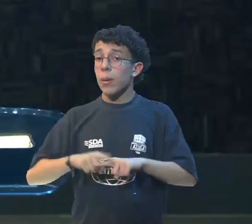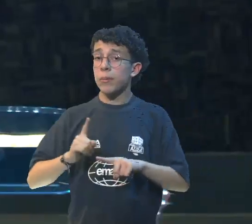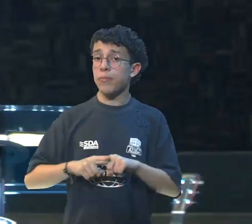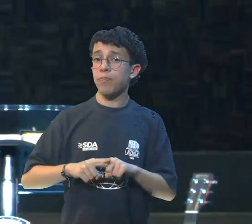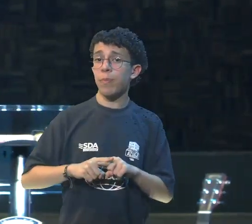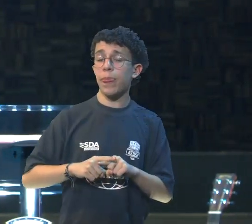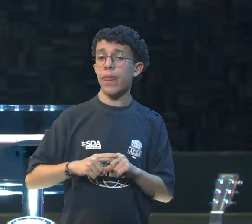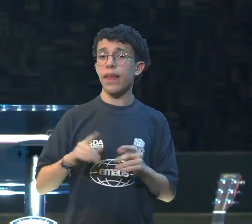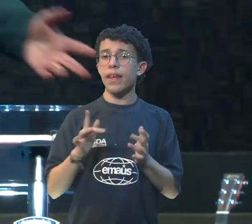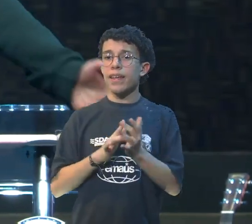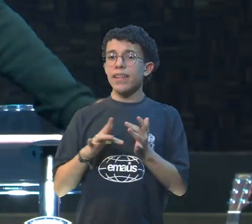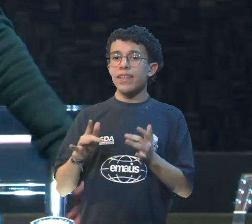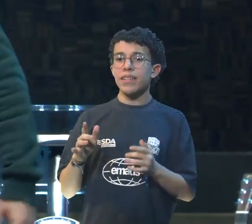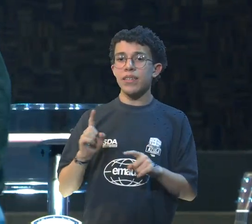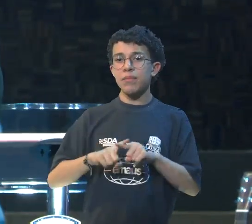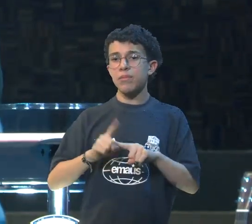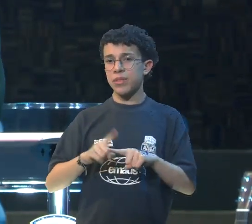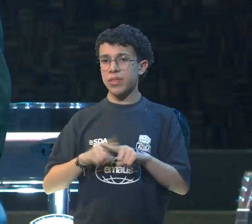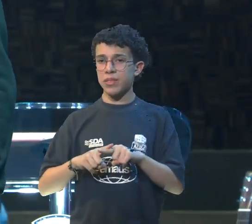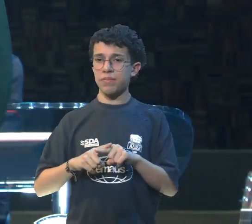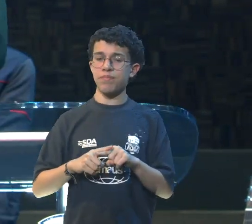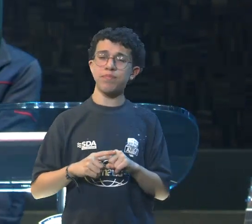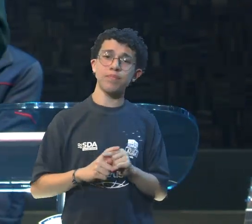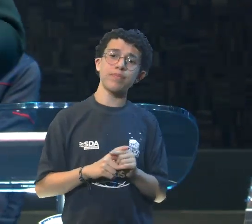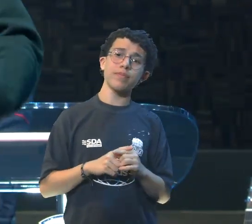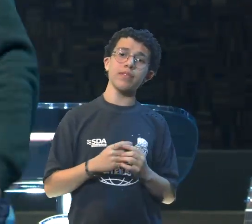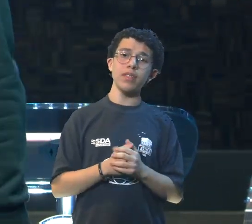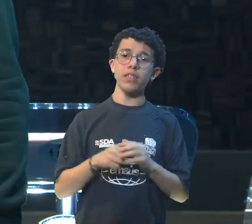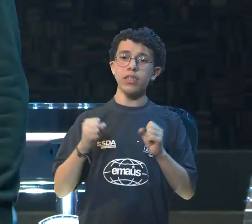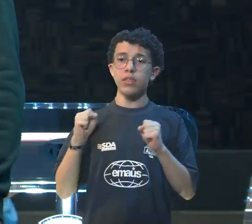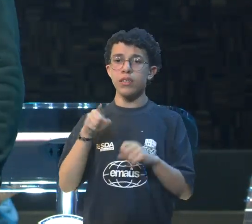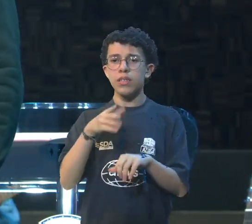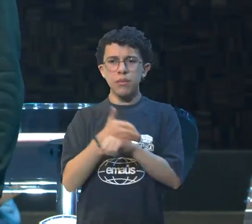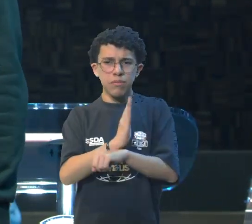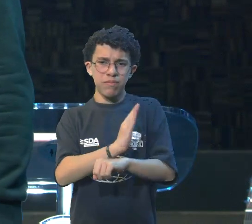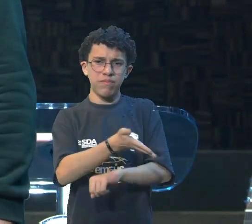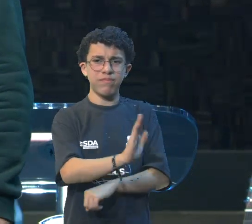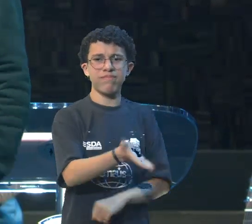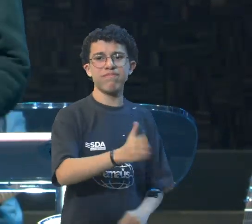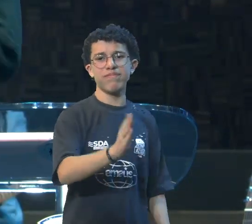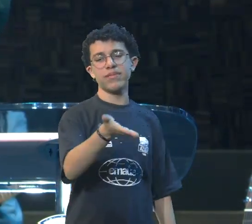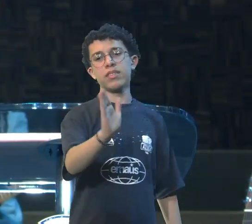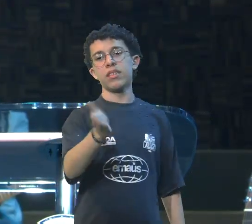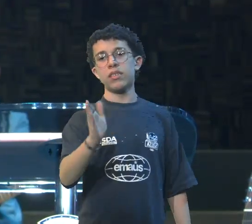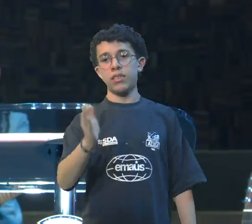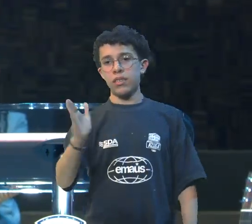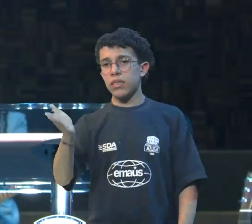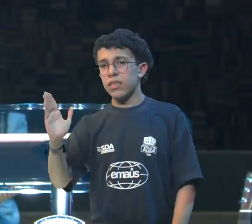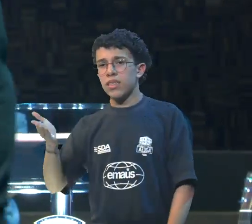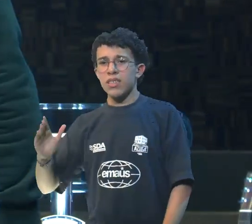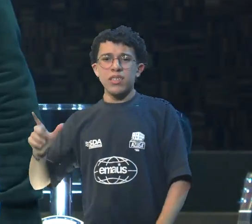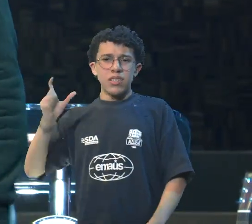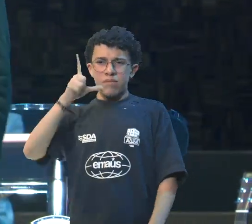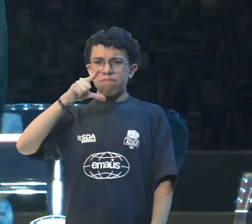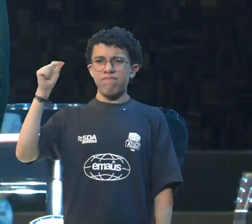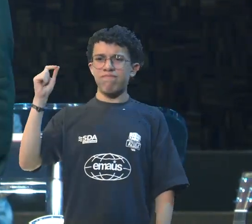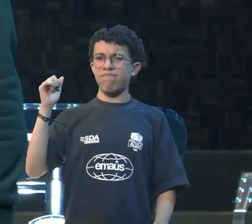Porque você pode ir em 1000 shows, em milhares de coisas, e Deus não vai falar com